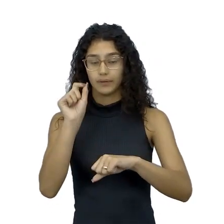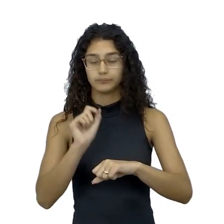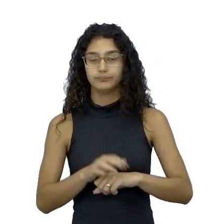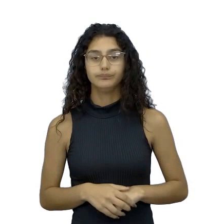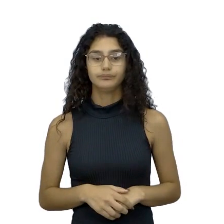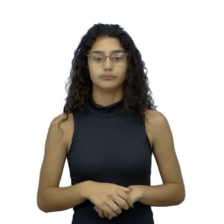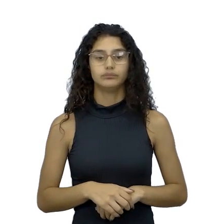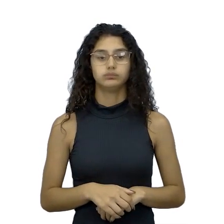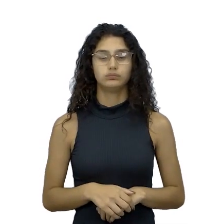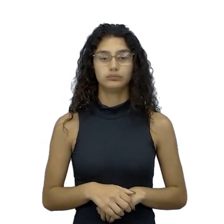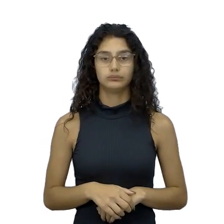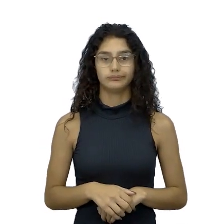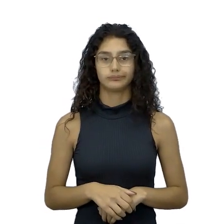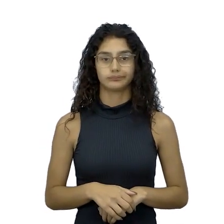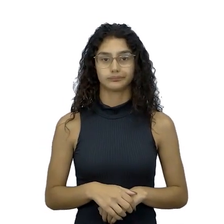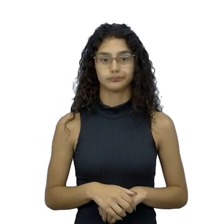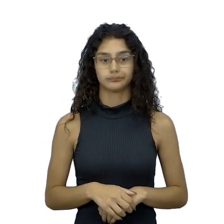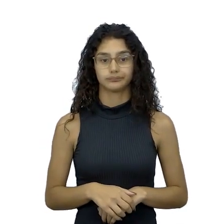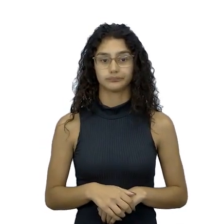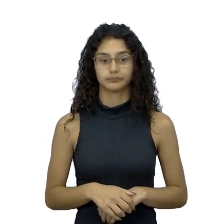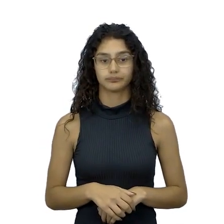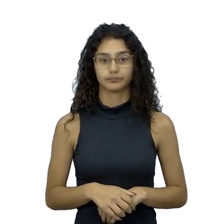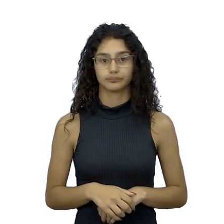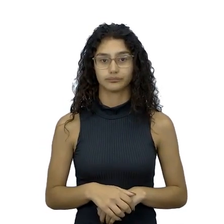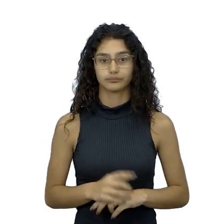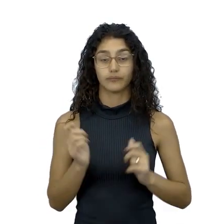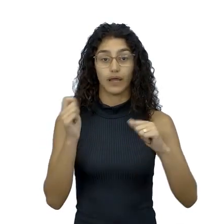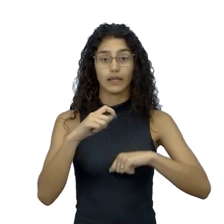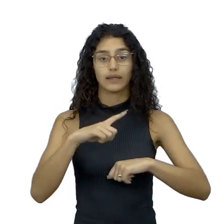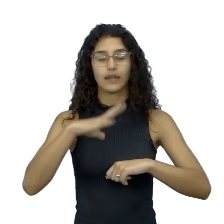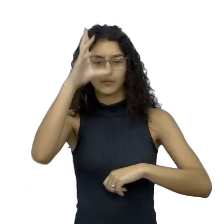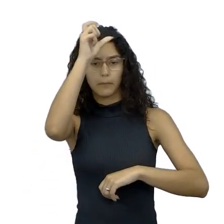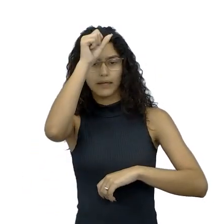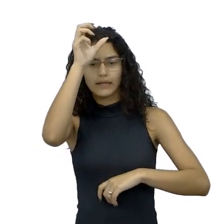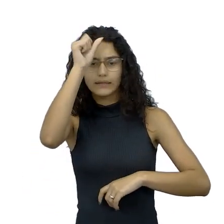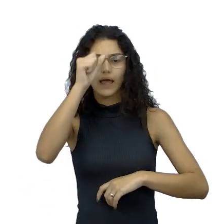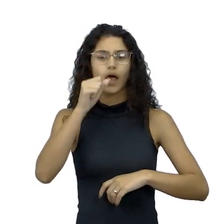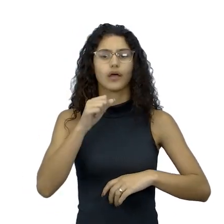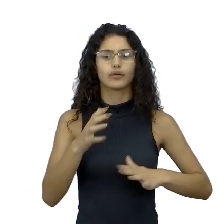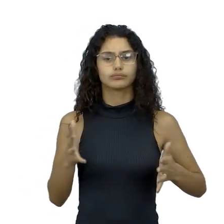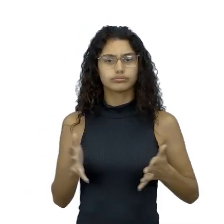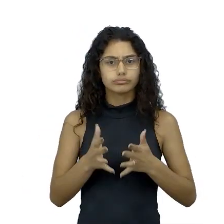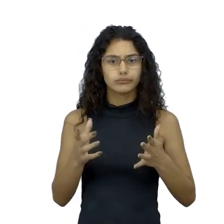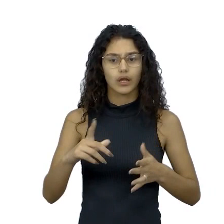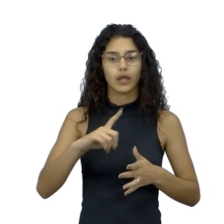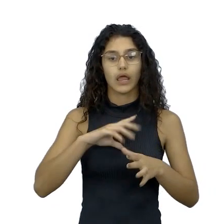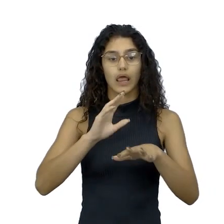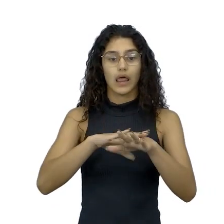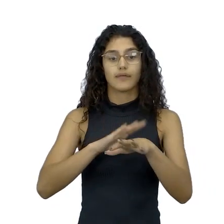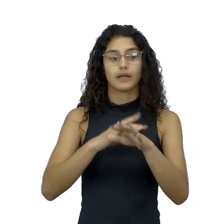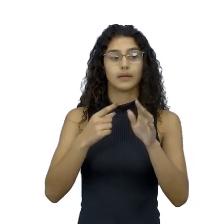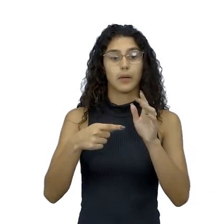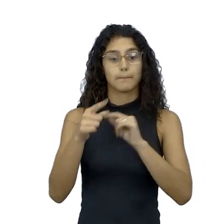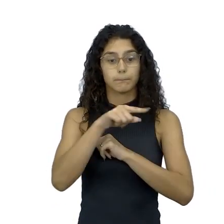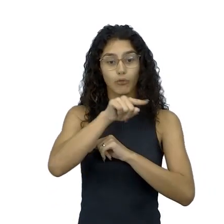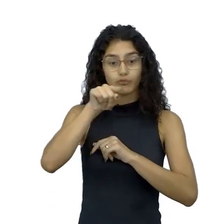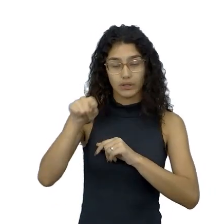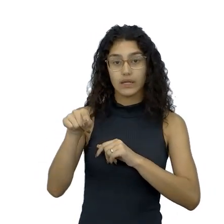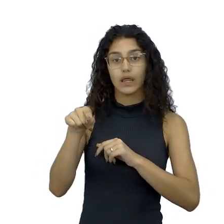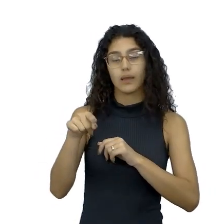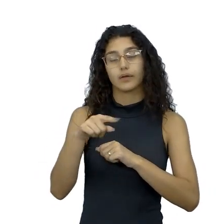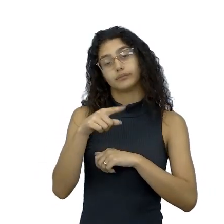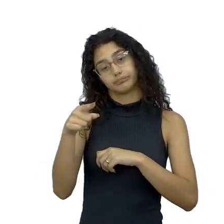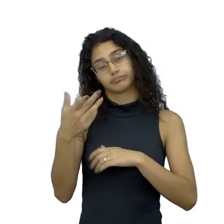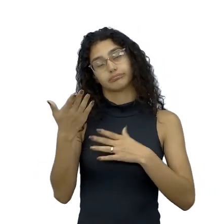partindo, né, dessas possibilidades de aprendizagem espiral, que foram levantadas por vocês, porque